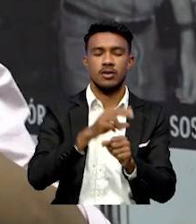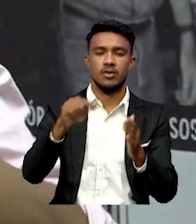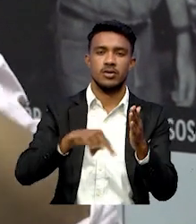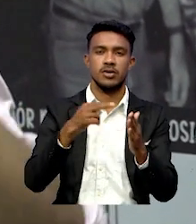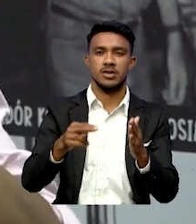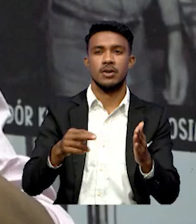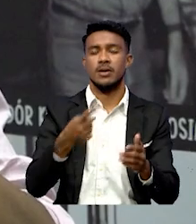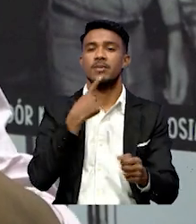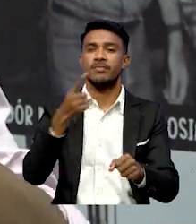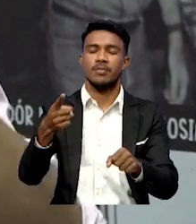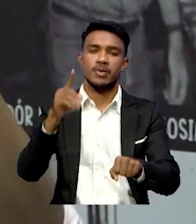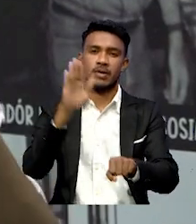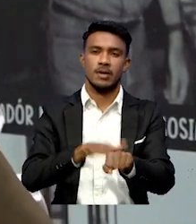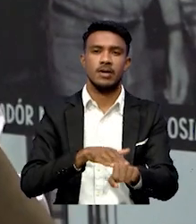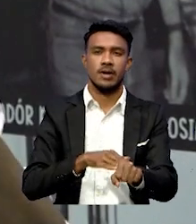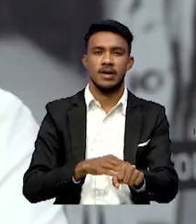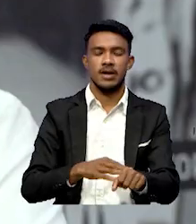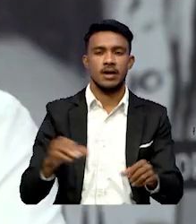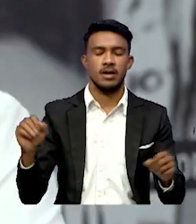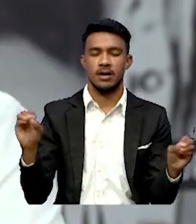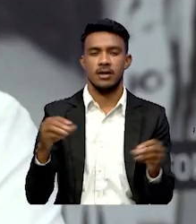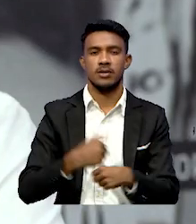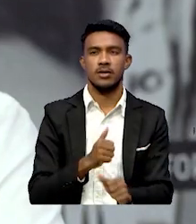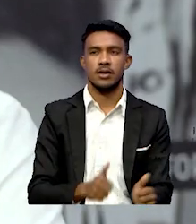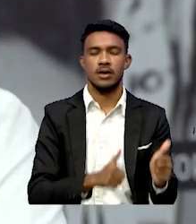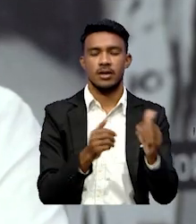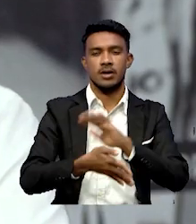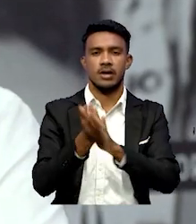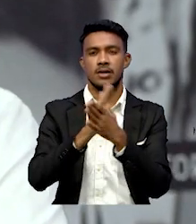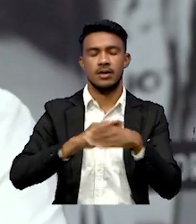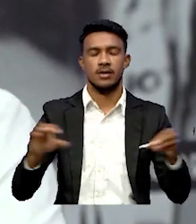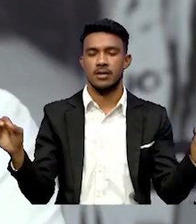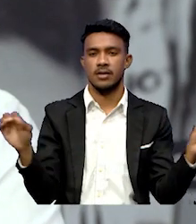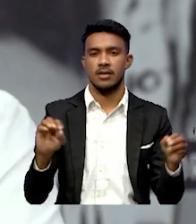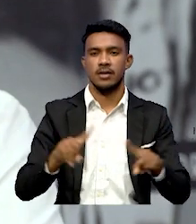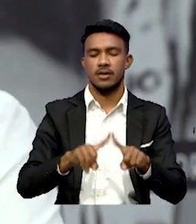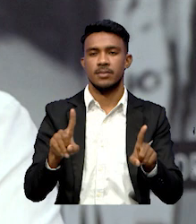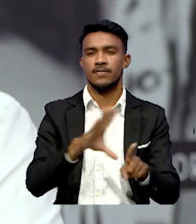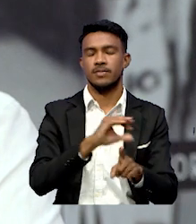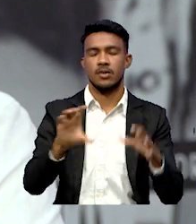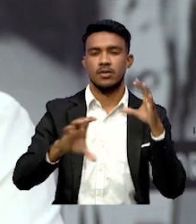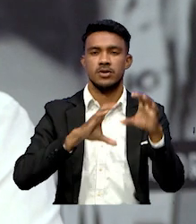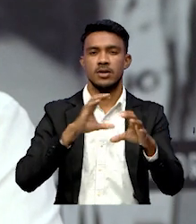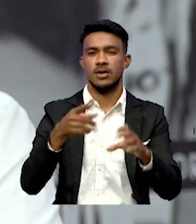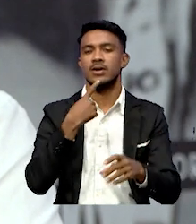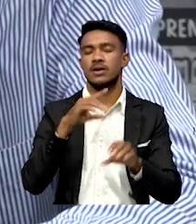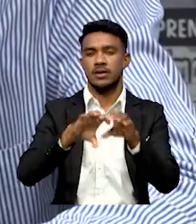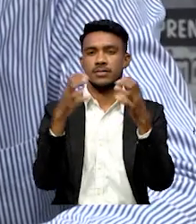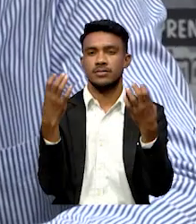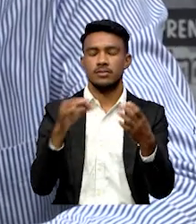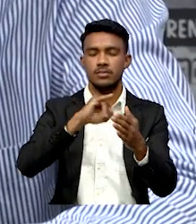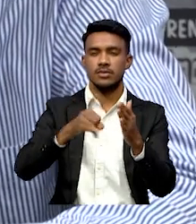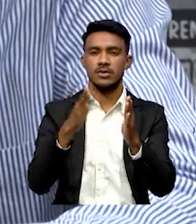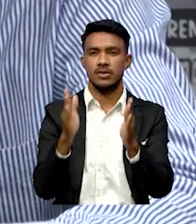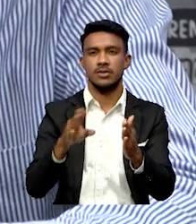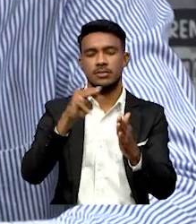provocativo, nebe la contribuiu a paz, no estabilidade e a railaran. No Conselho de Imprensa considera acto média no jornalista